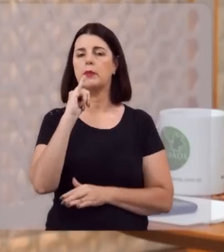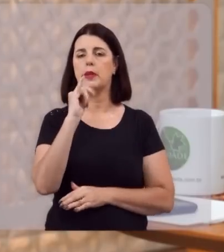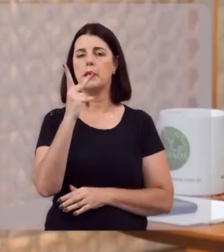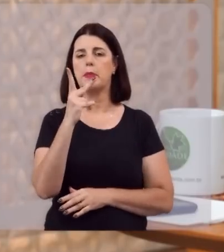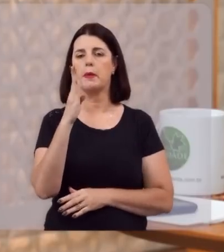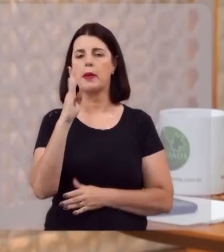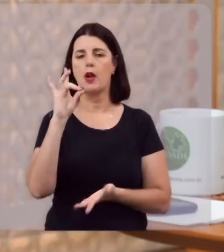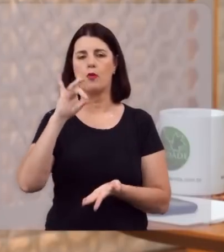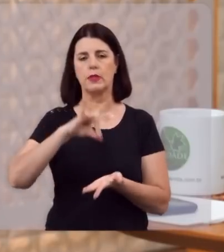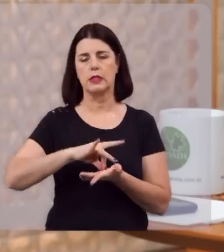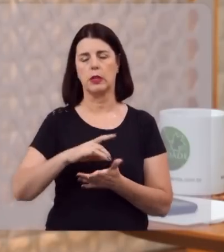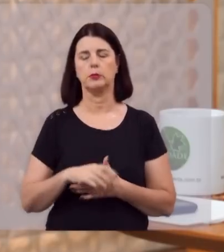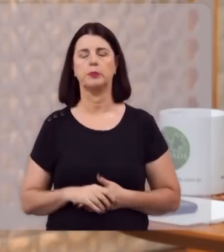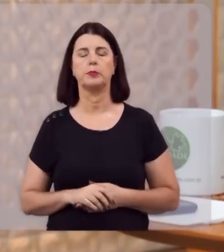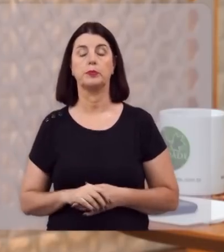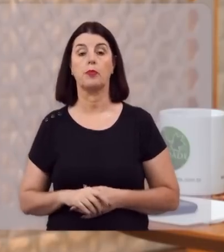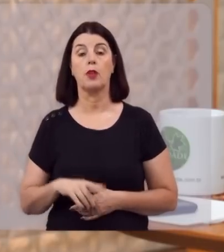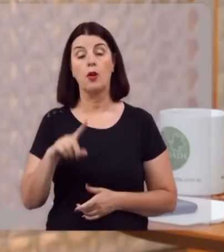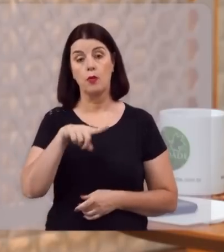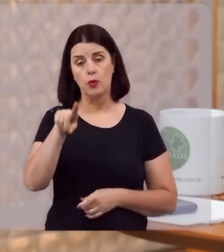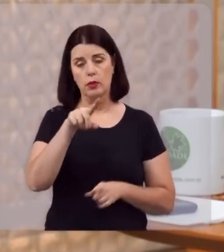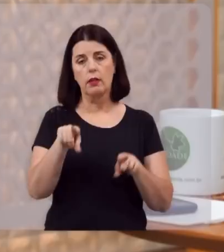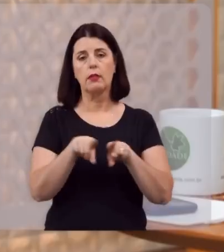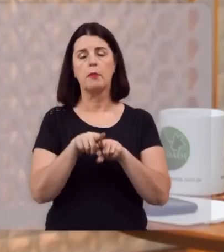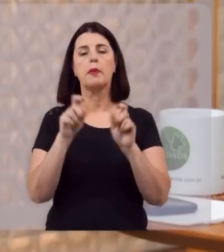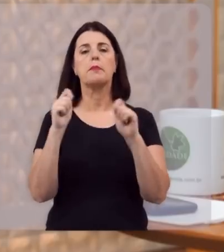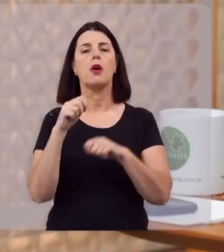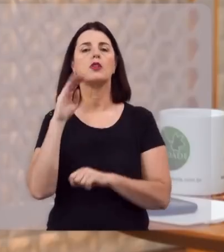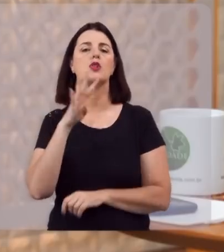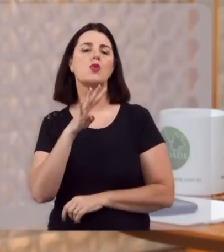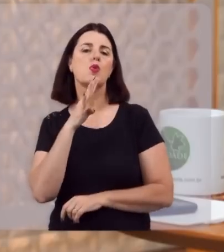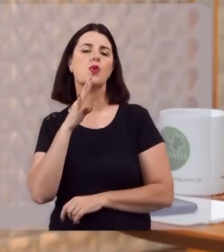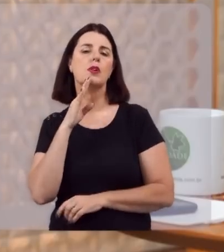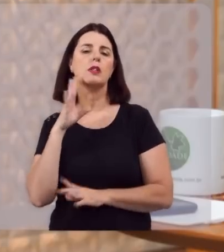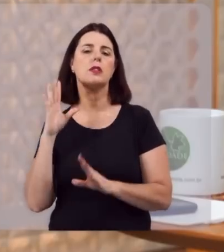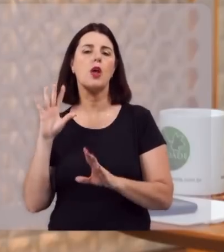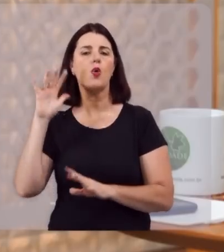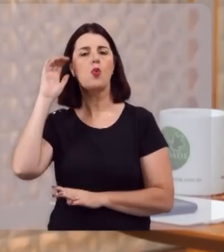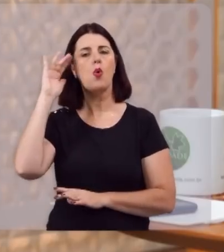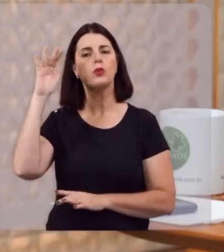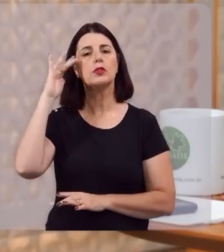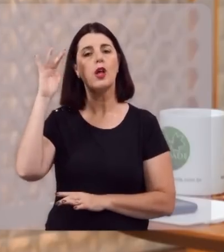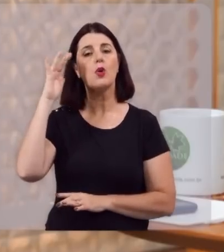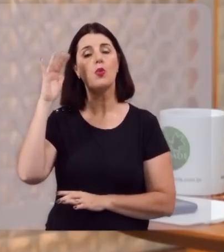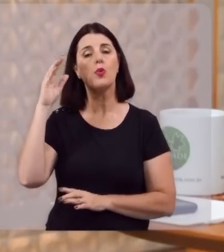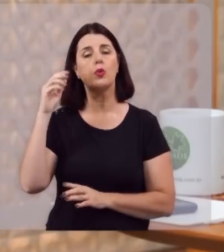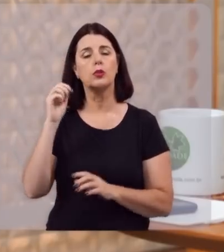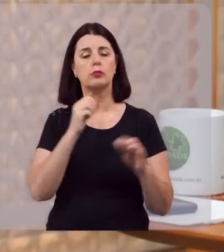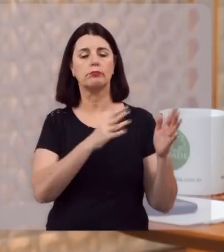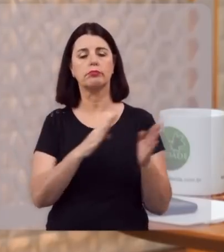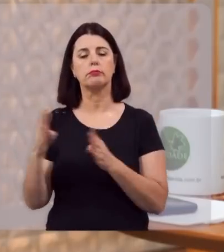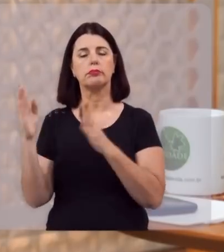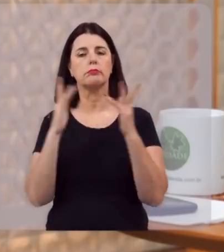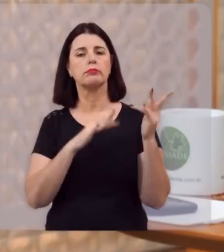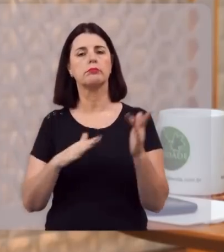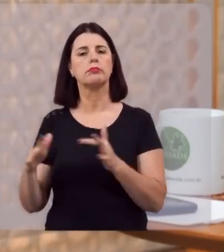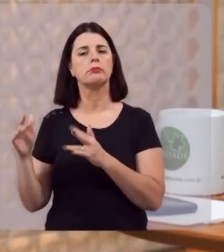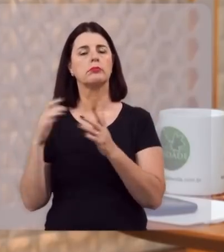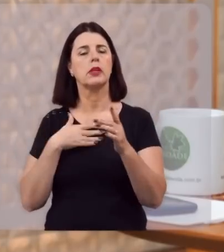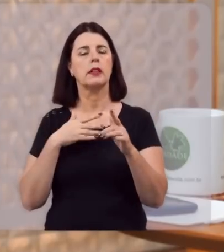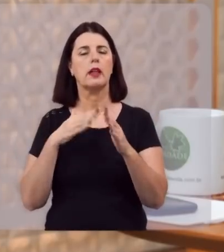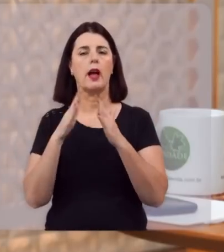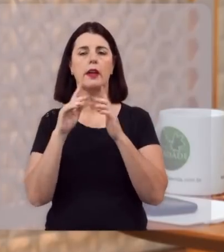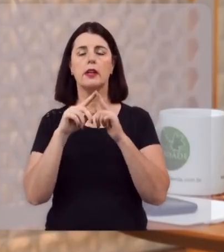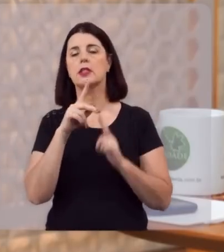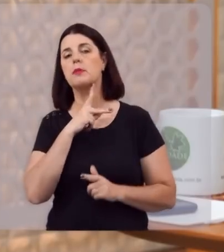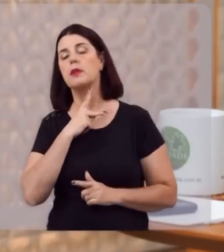oficial youtube.com/ipb oficial você pode também conhecer todo o conteúdo que tem sido produzido pela Igreja